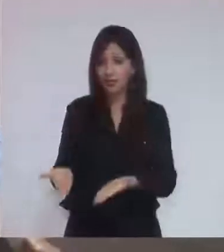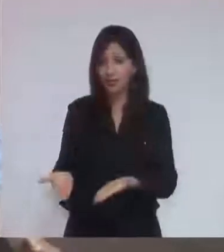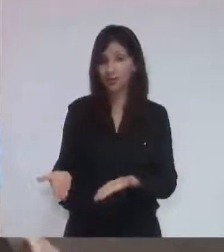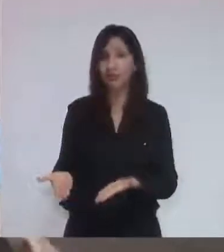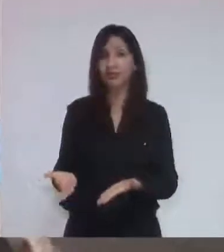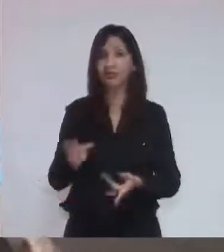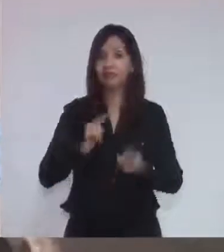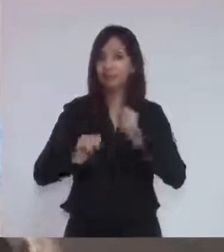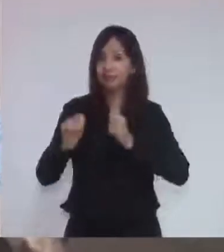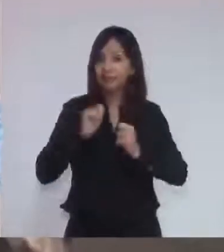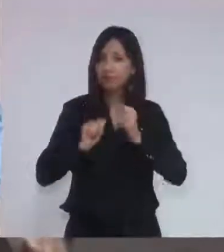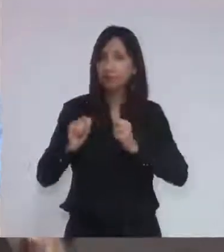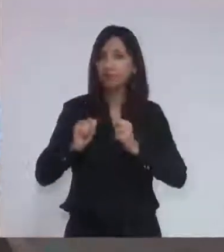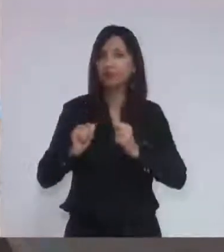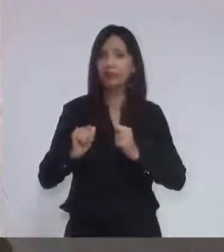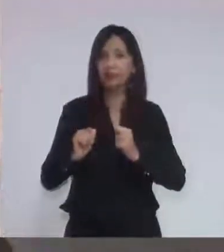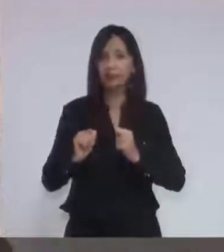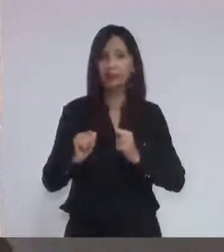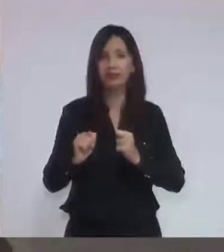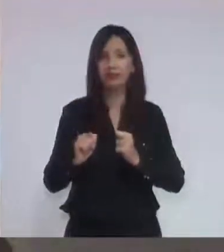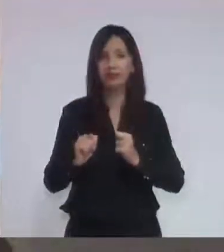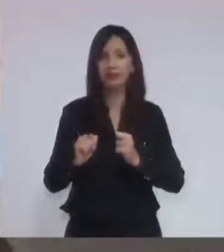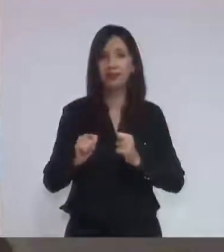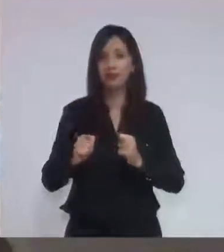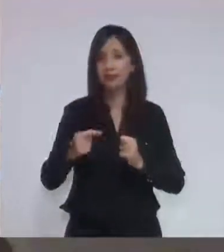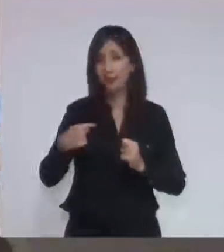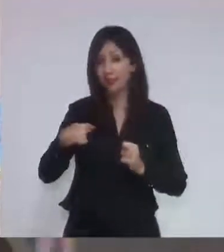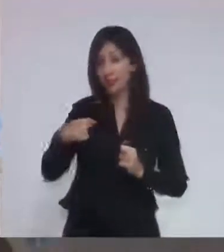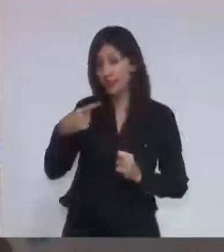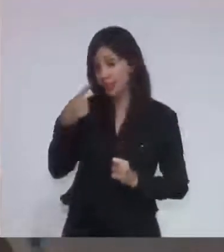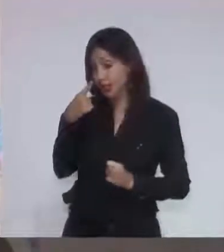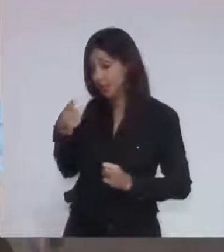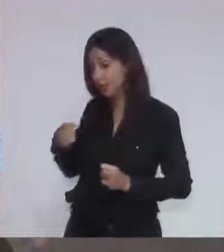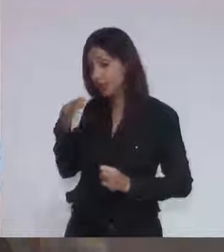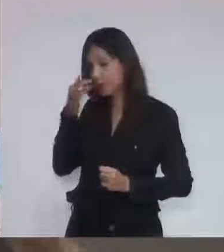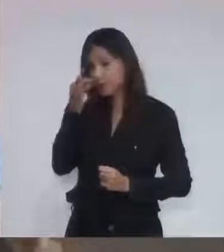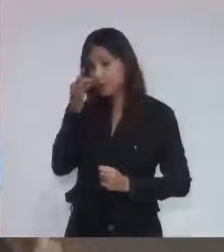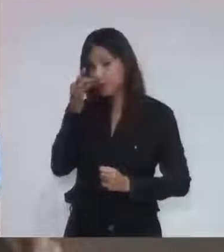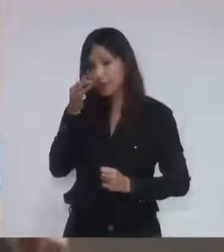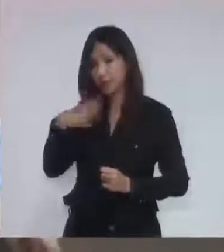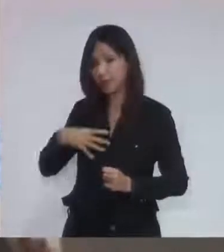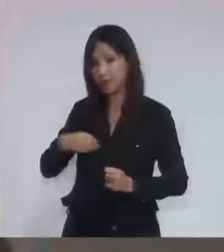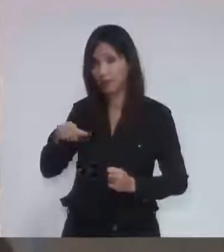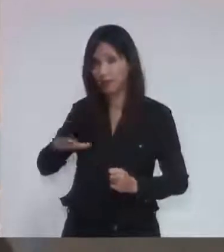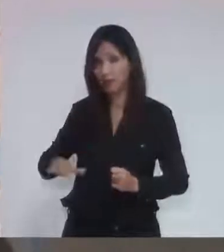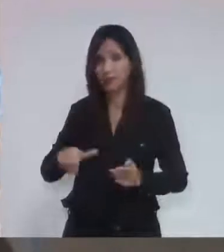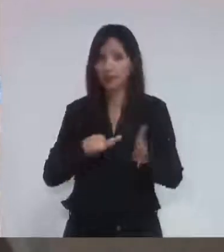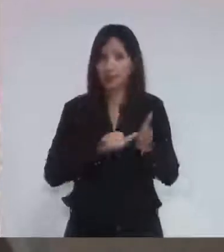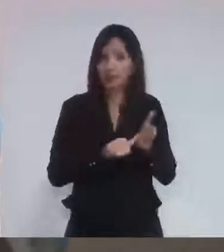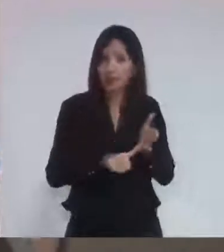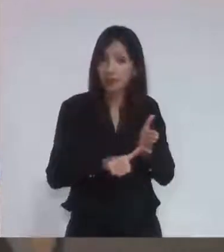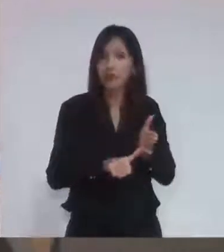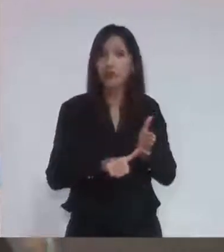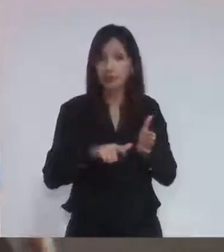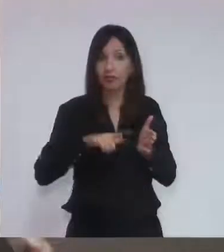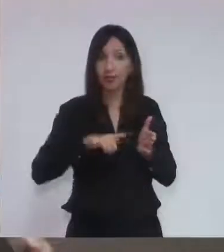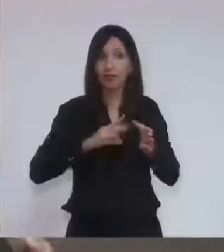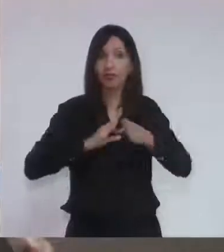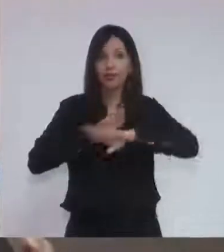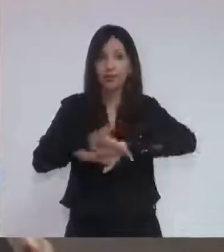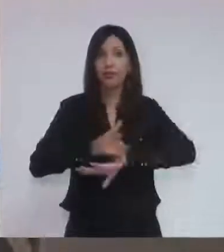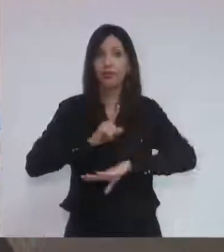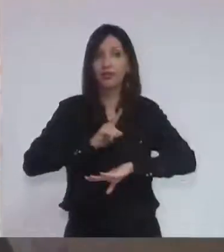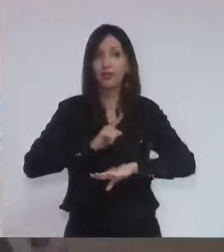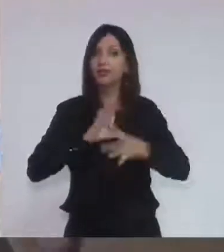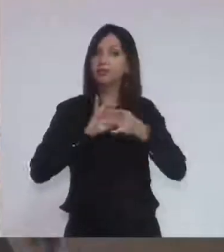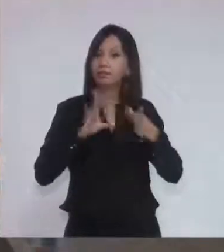gente economizar essa etapa. Porque eu presenciei, né? A minha filha, uma tem síndrome de Down, então naturalmente ela entra ali